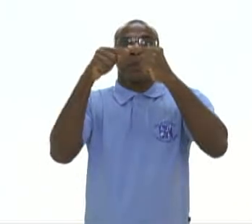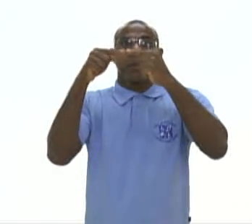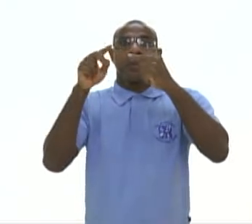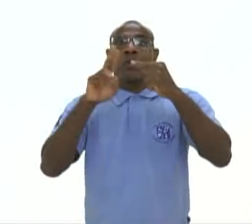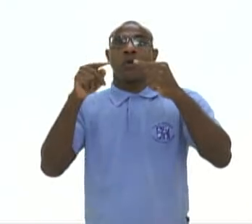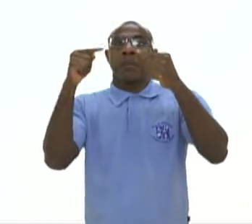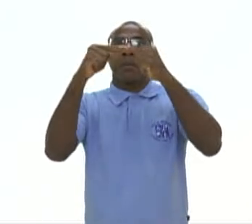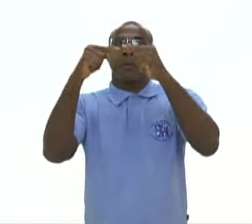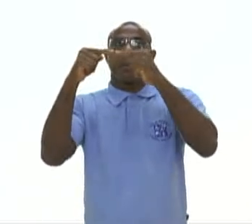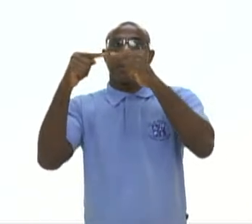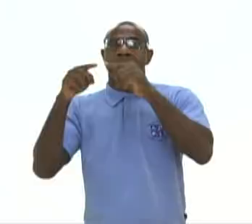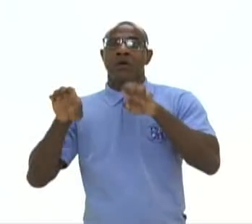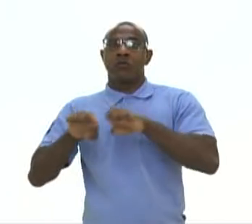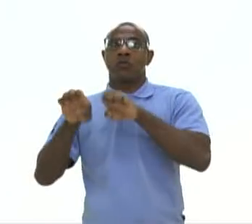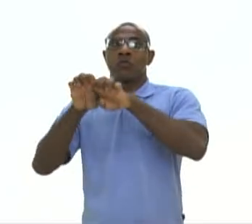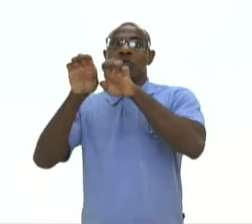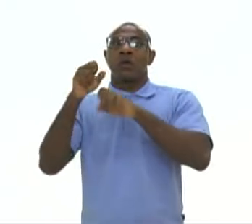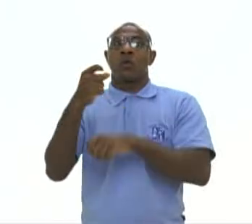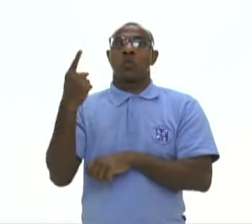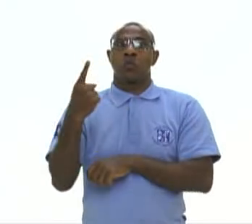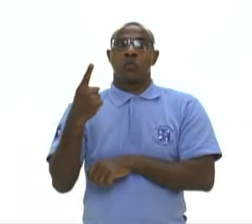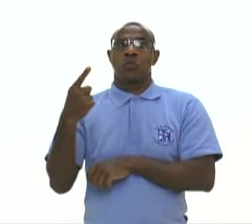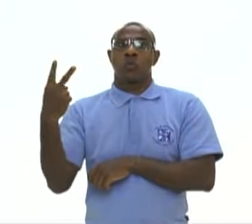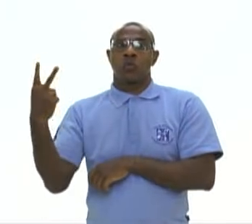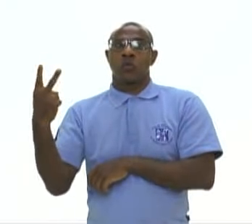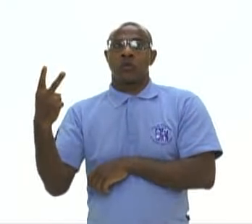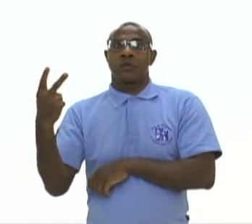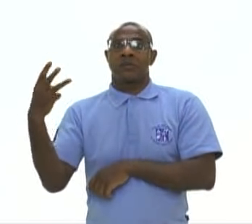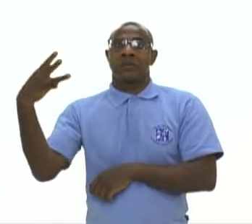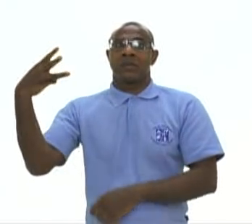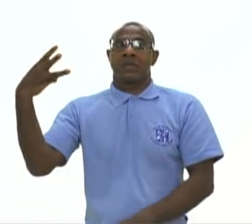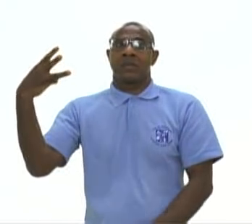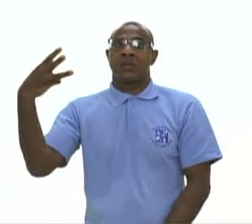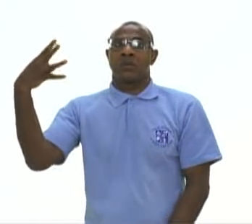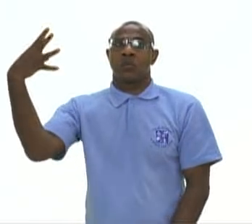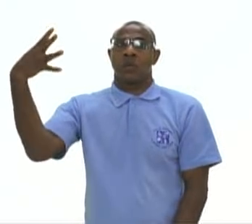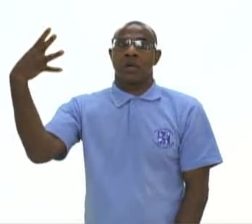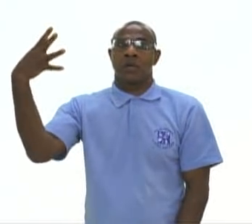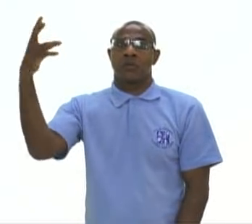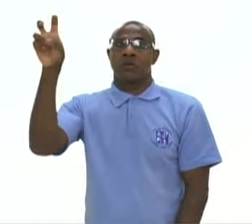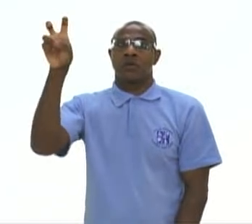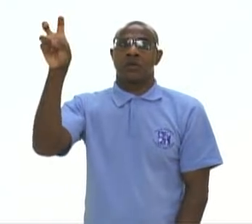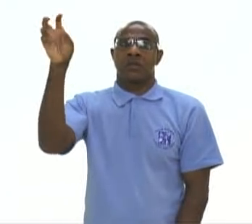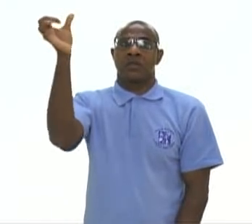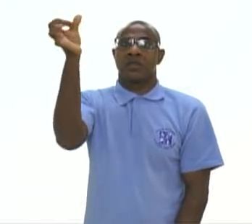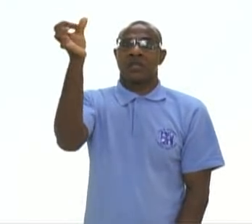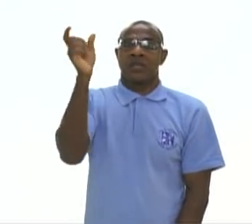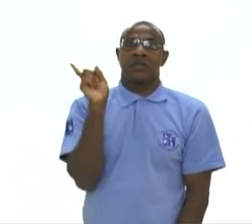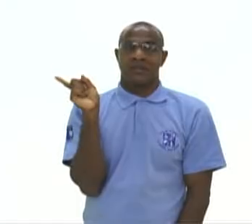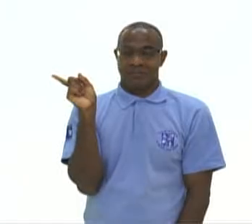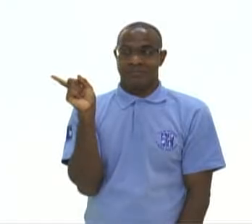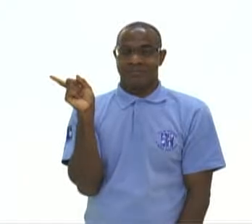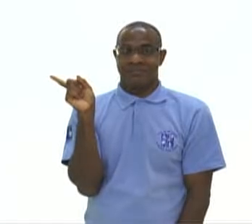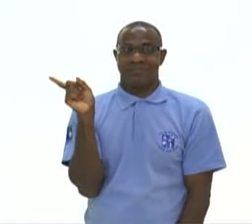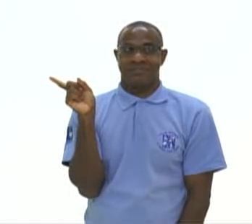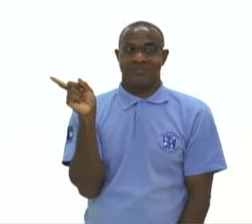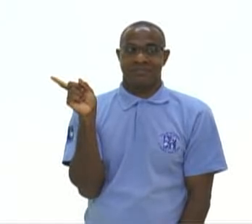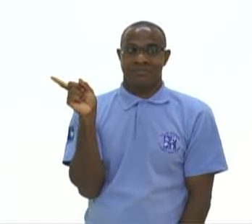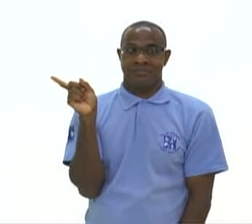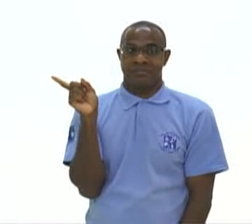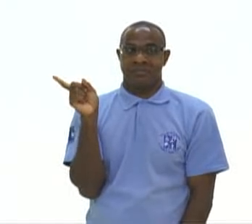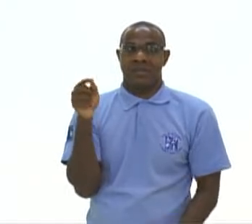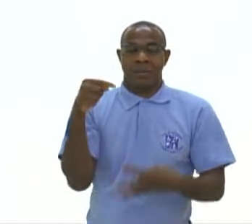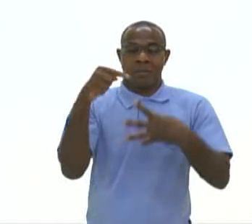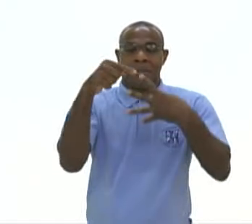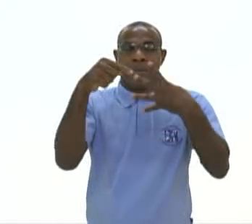nomes das estruturas 1, 2, 3, 4, 5 e 6. Com base em